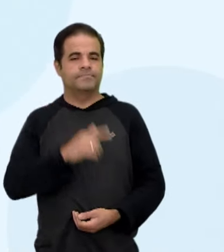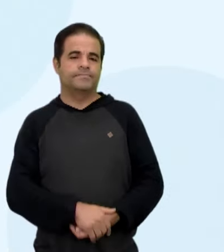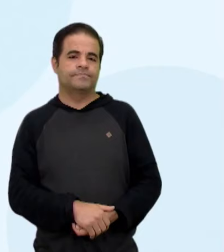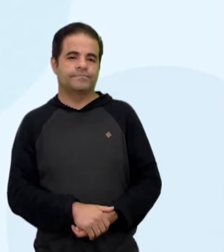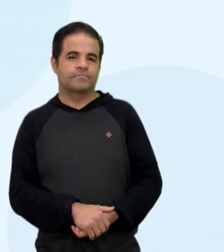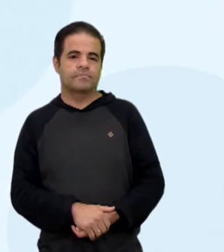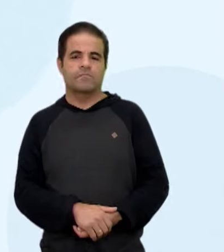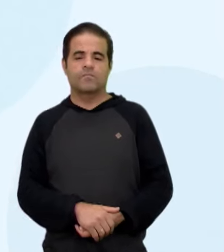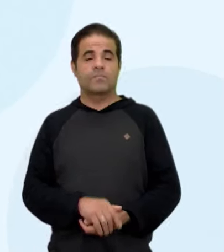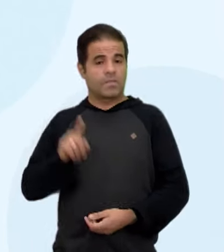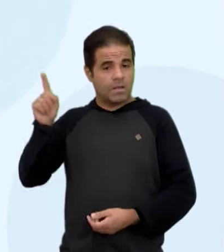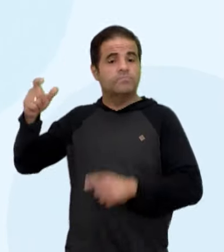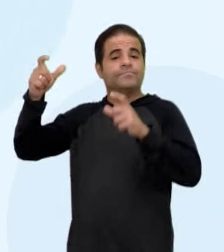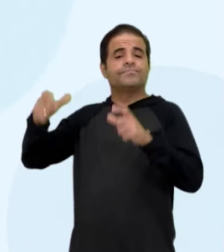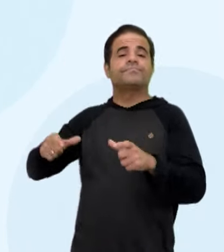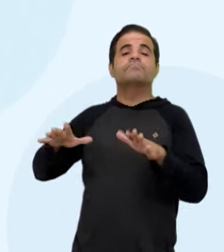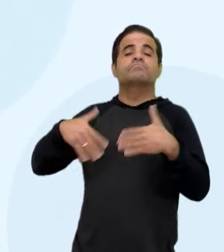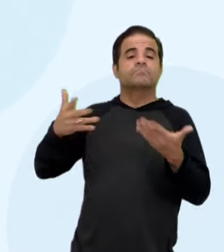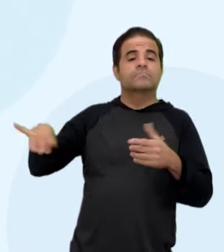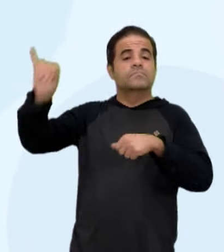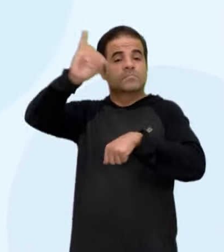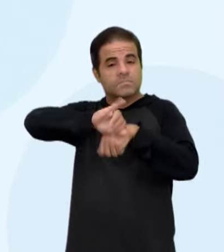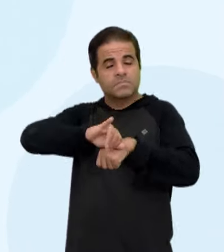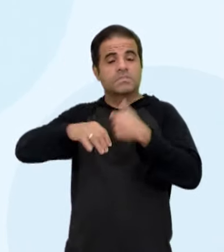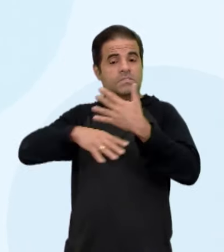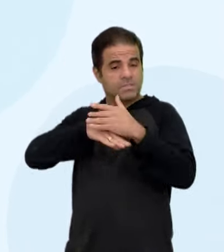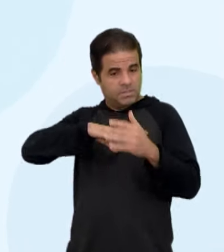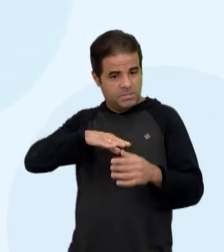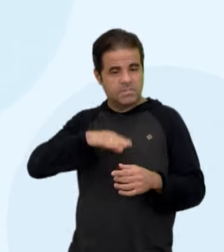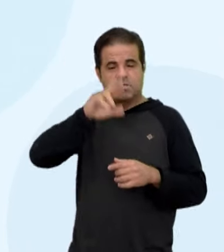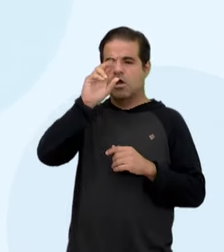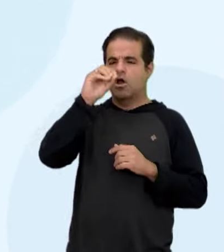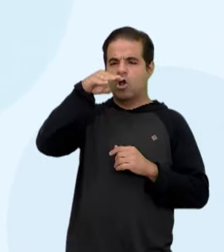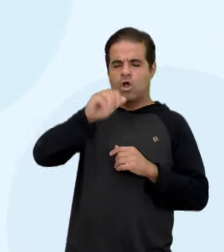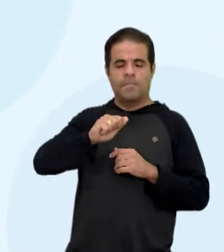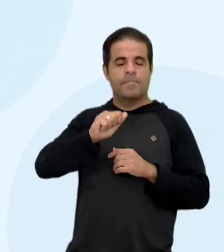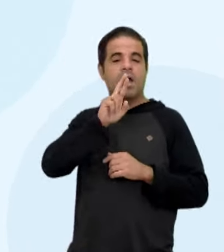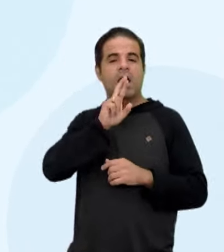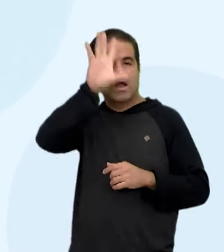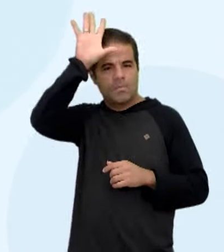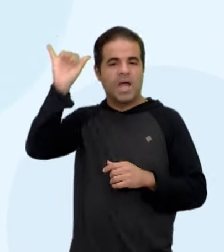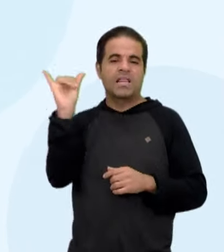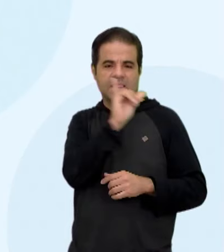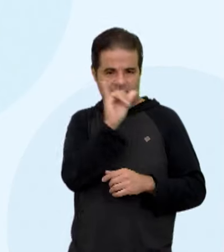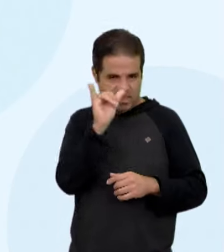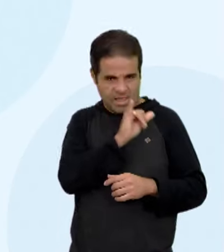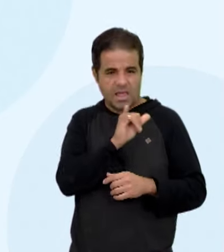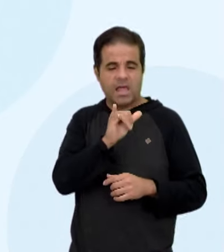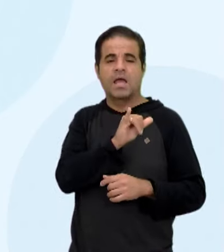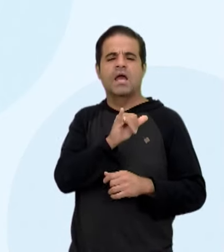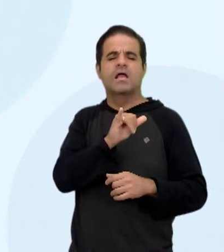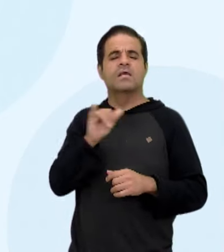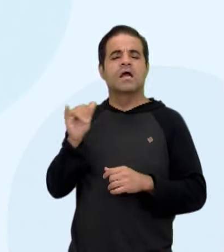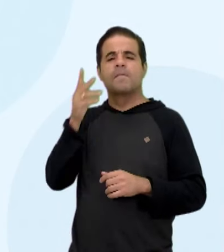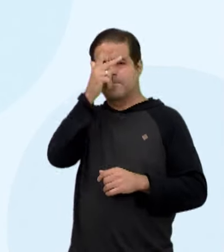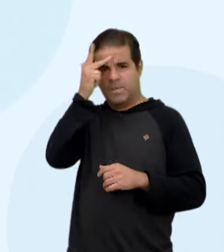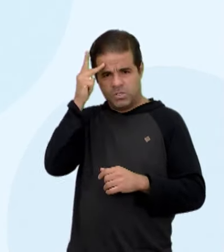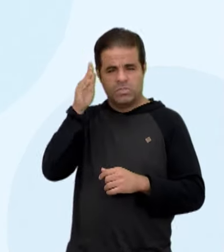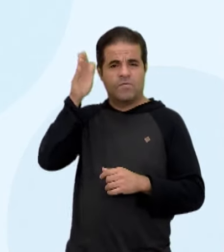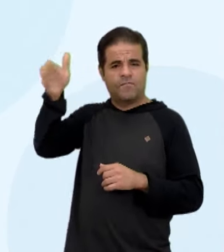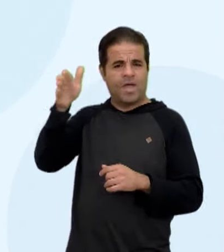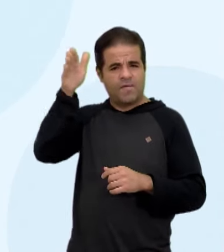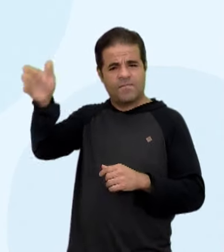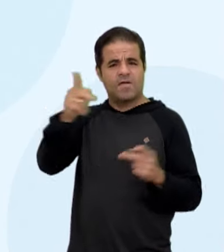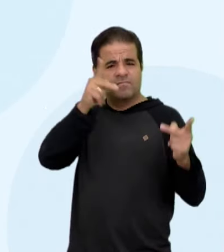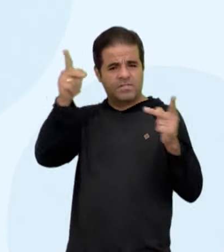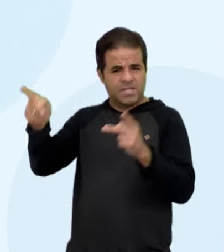O Coliseu está localizado no centro da cidade de Roma, na Itália, e ele recebe cerca de 8 milhões